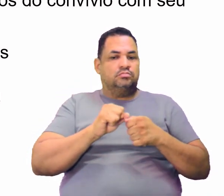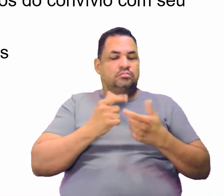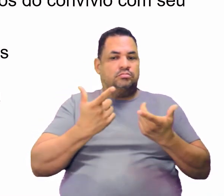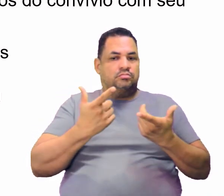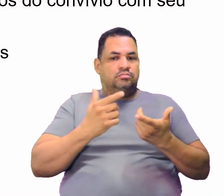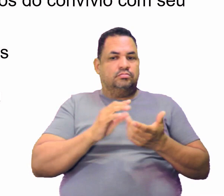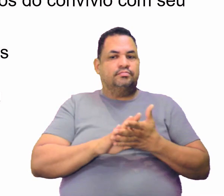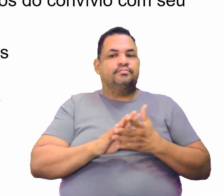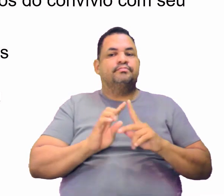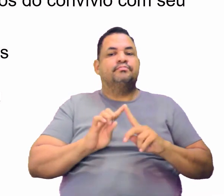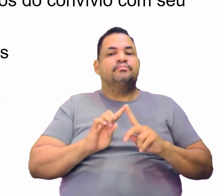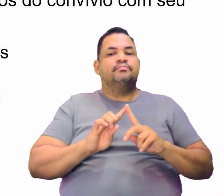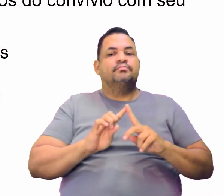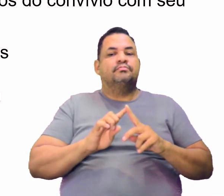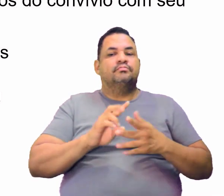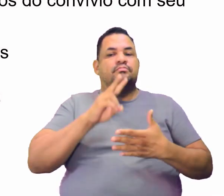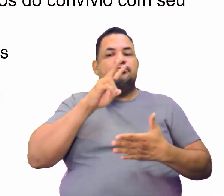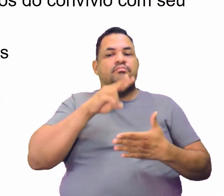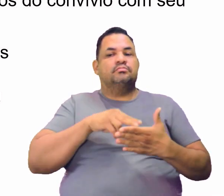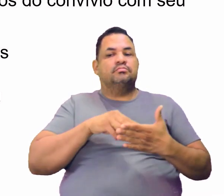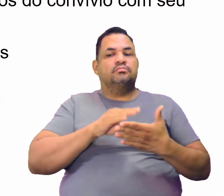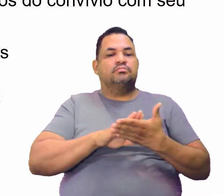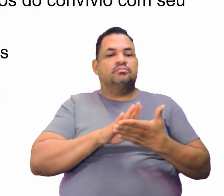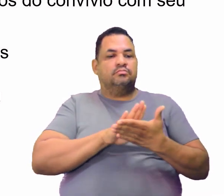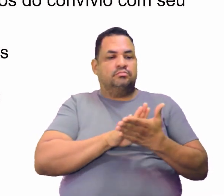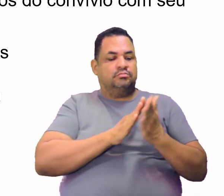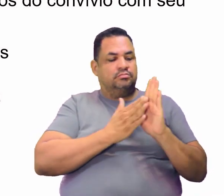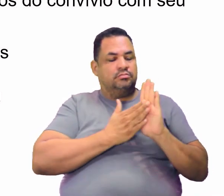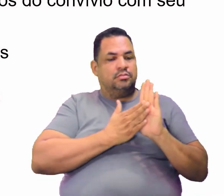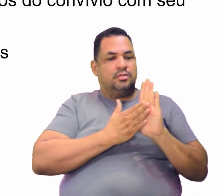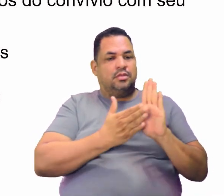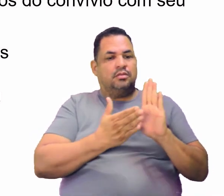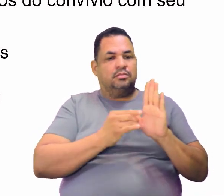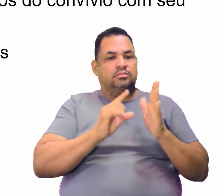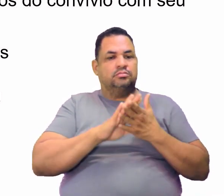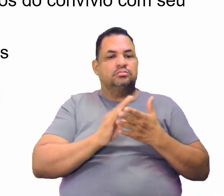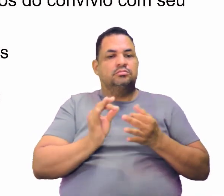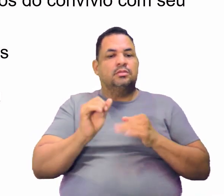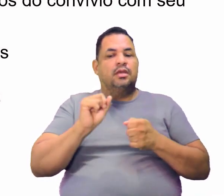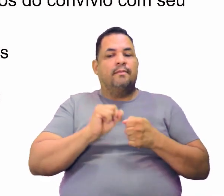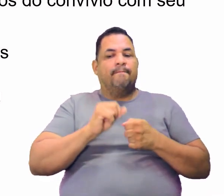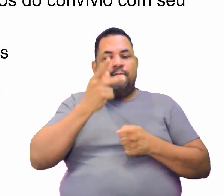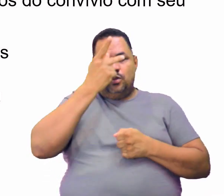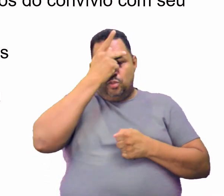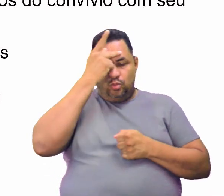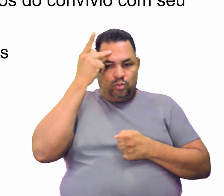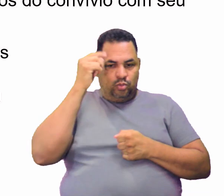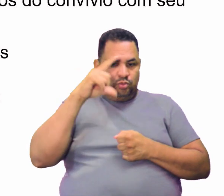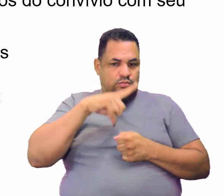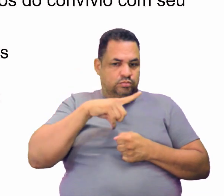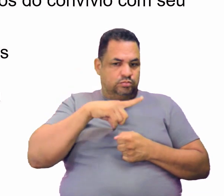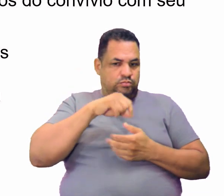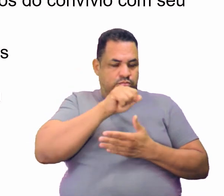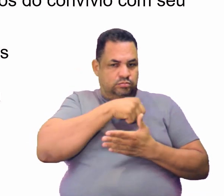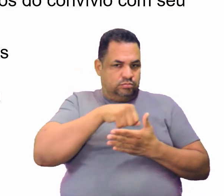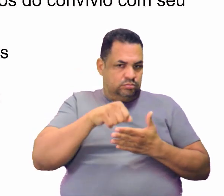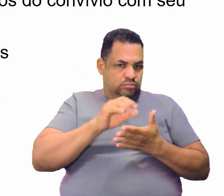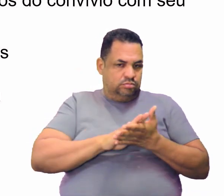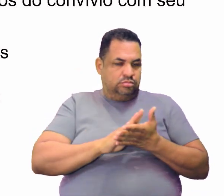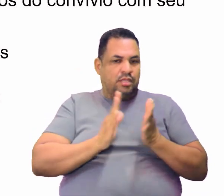questão. Leitura dessa capa infere-se que seu criador teve como